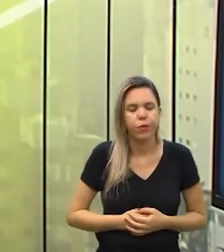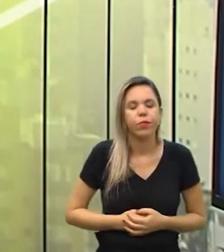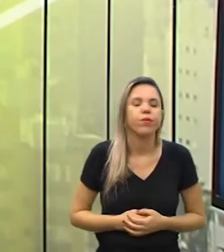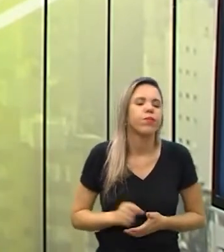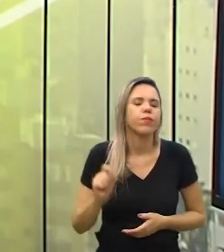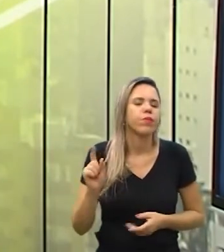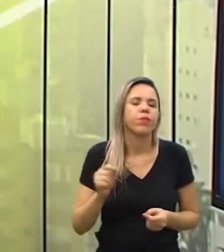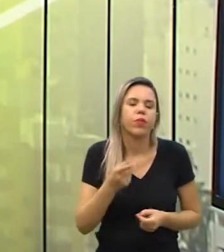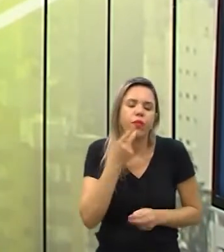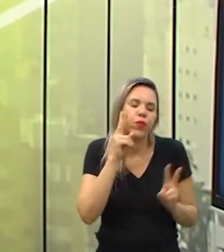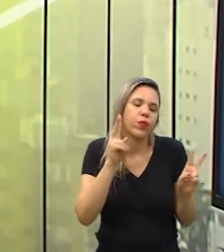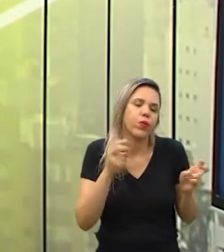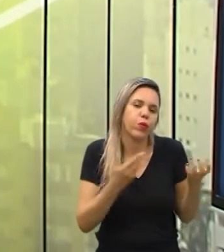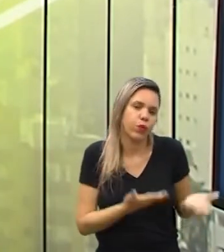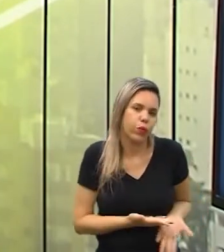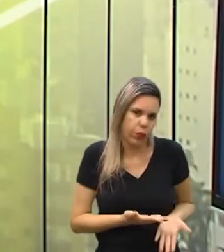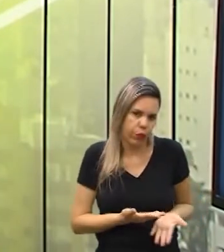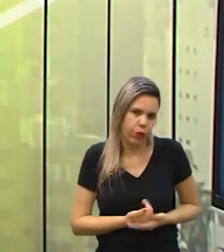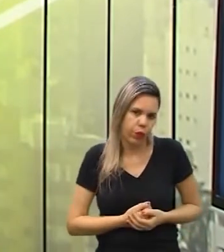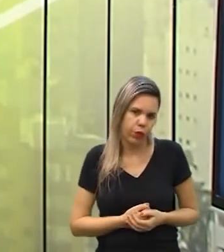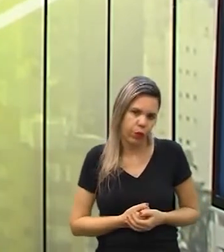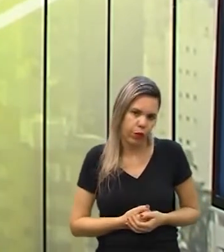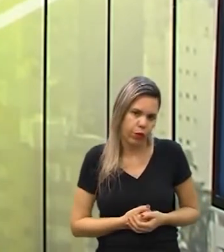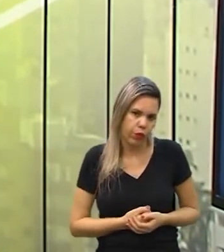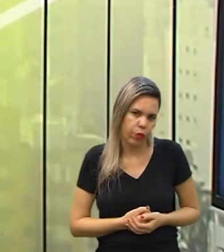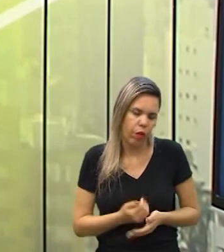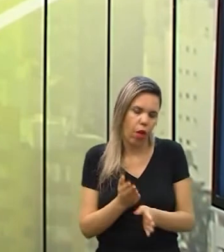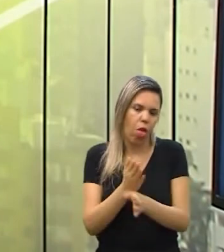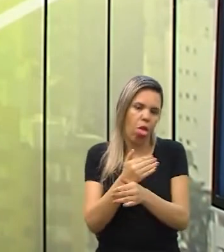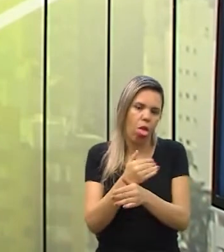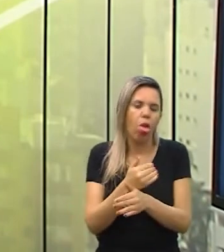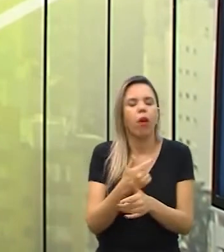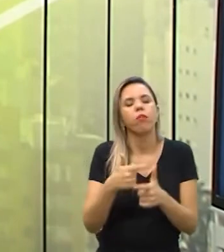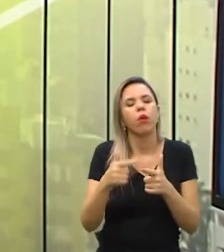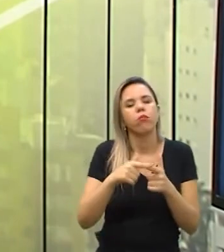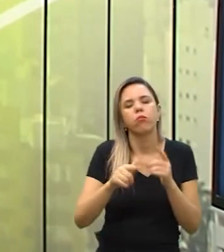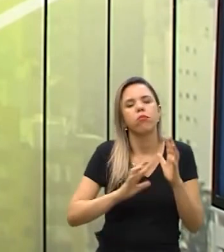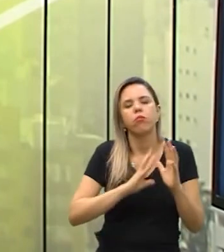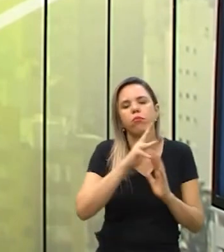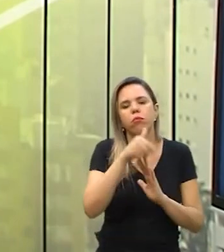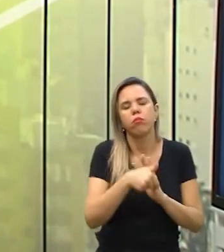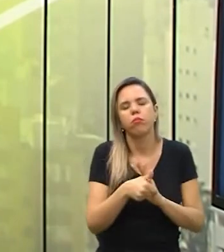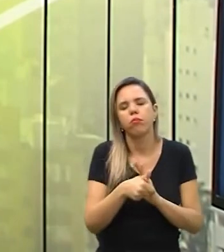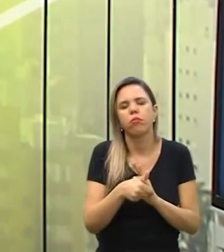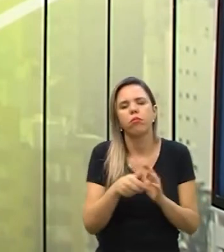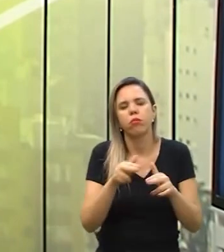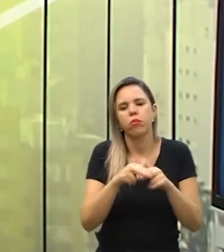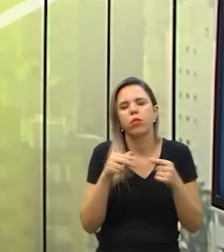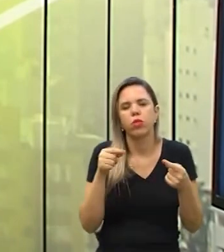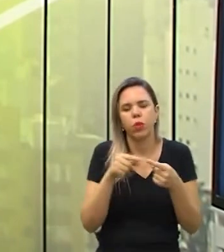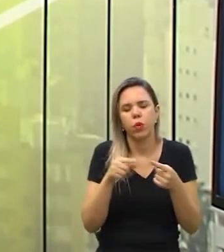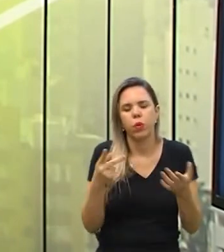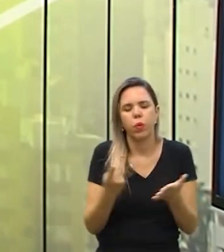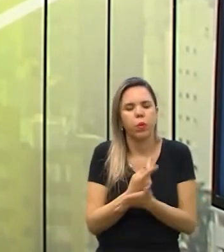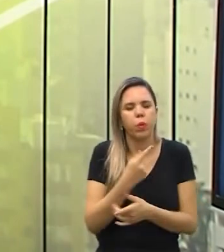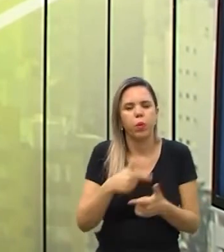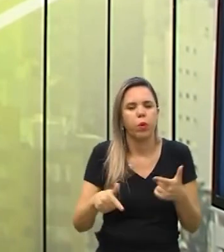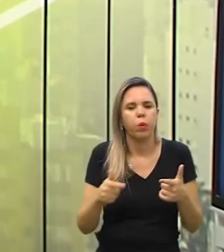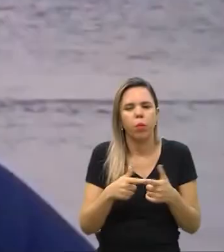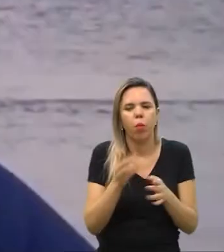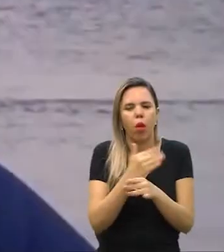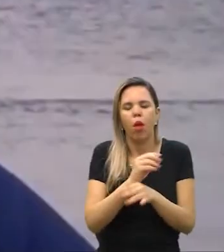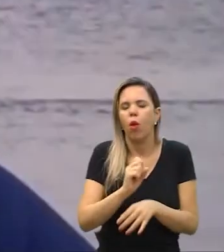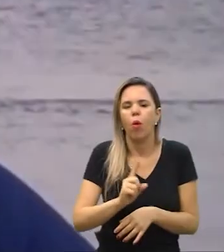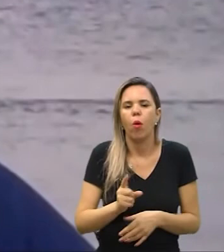que se fala sobre isso em questão de desequilíbrio ecológico, Francine? Isso está ligado a uma desordem ambiental ou